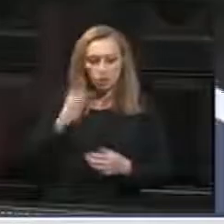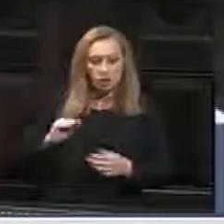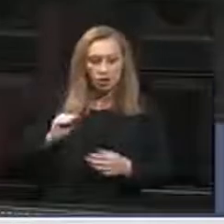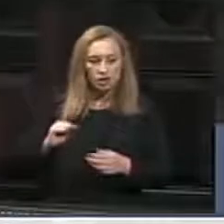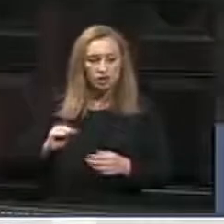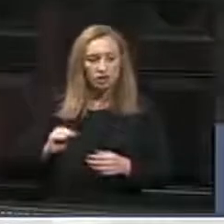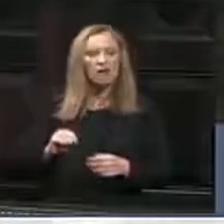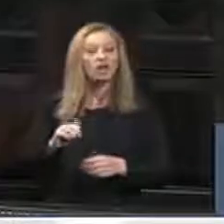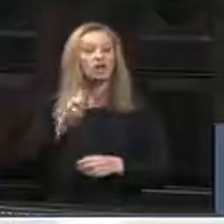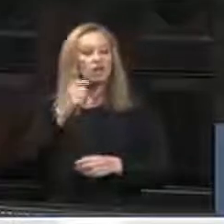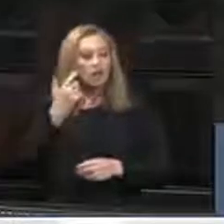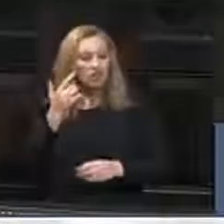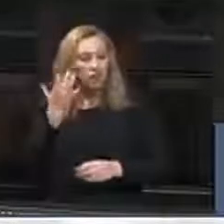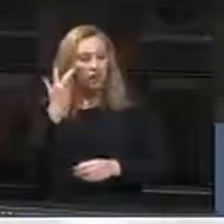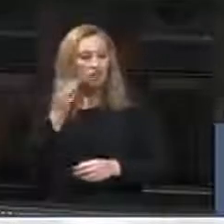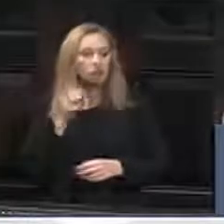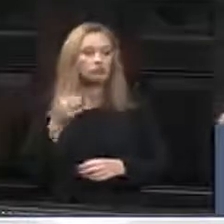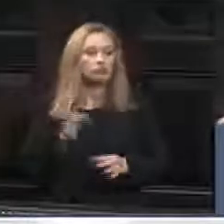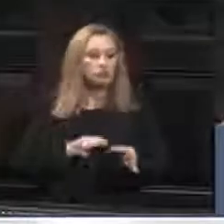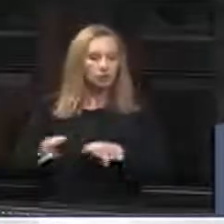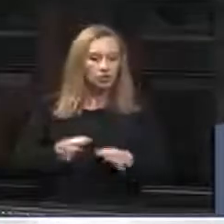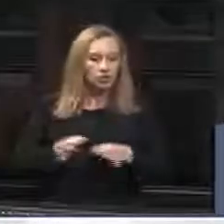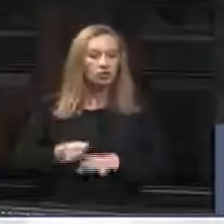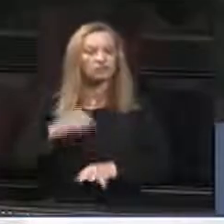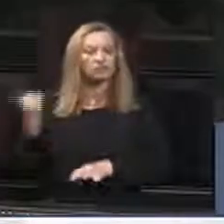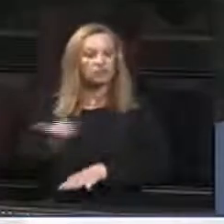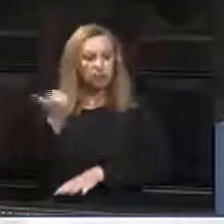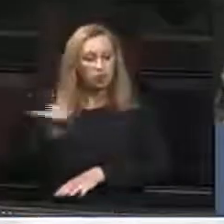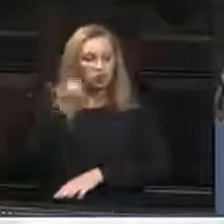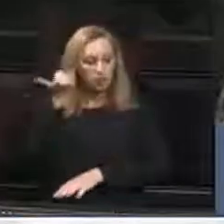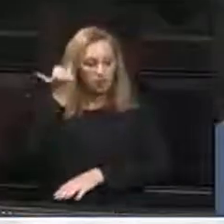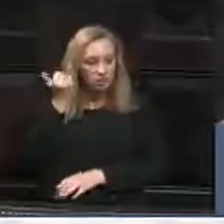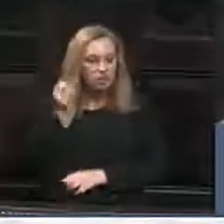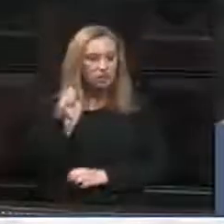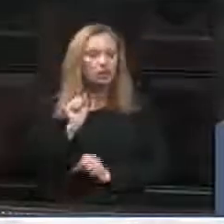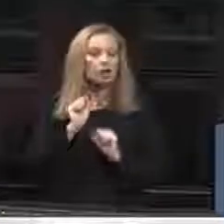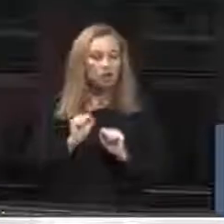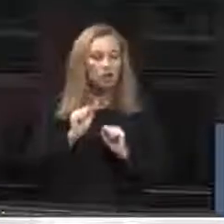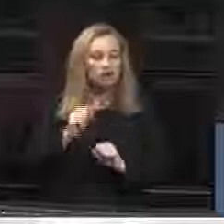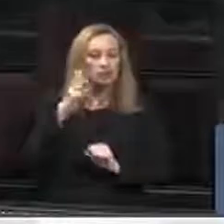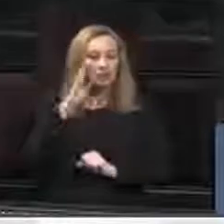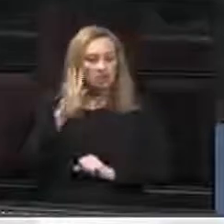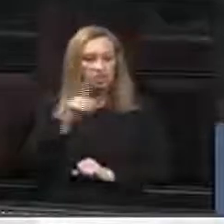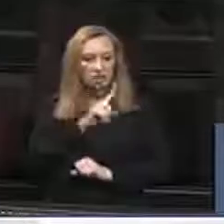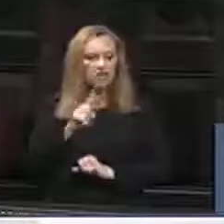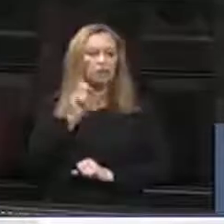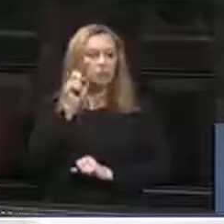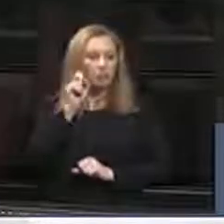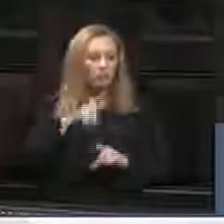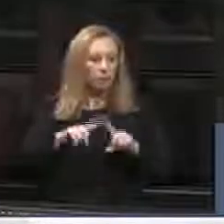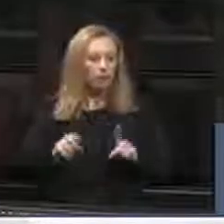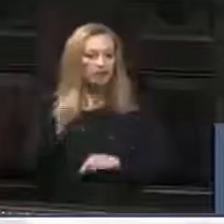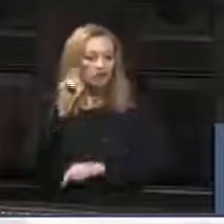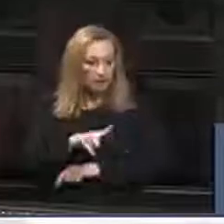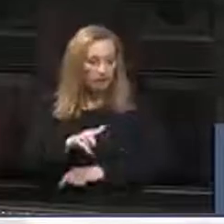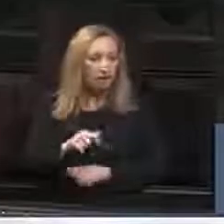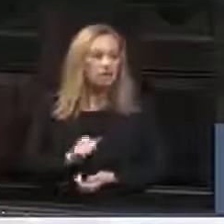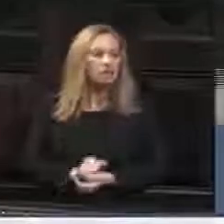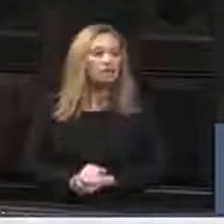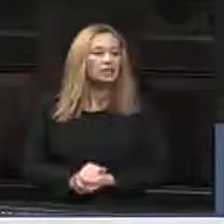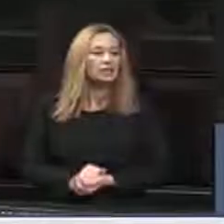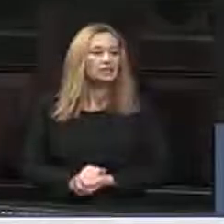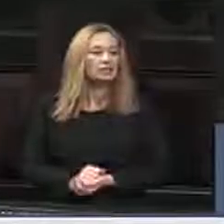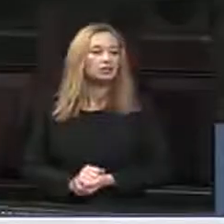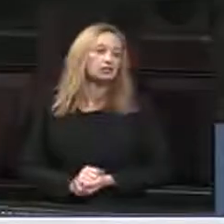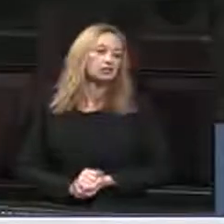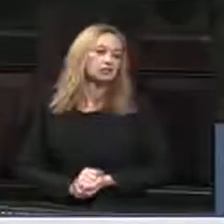é muito importante. Podem imaginar que não seja, mas regulamenta, organiza e como pode ser feito